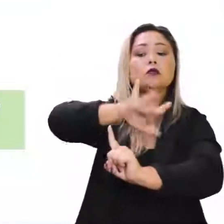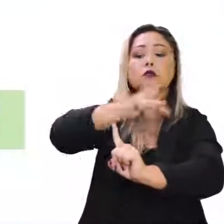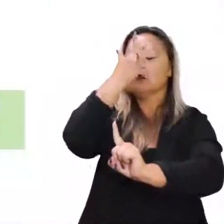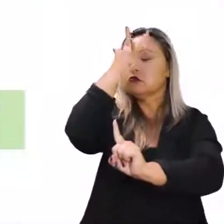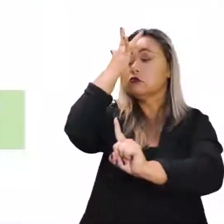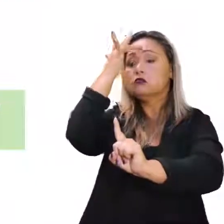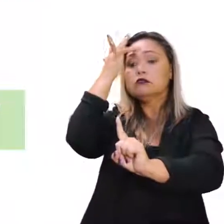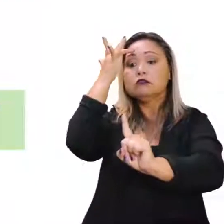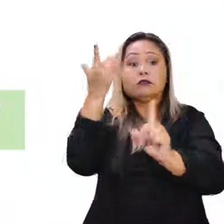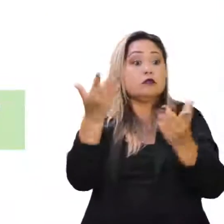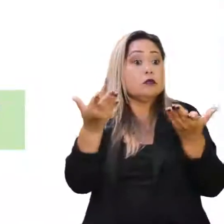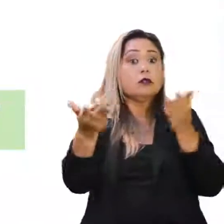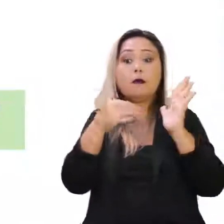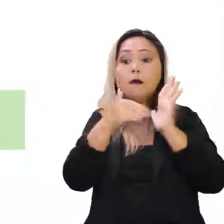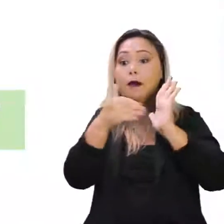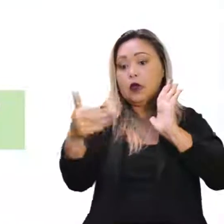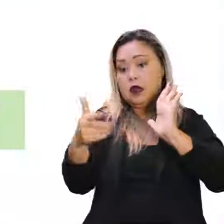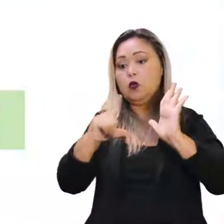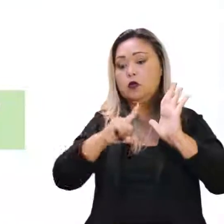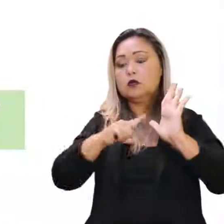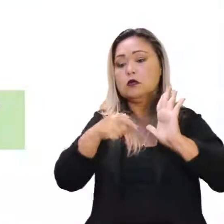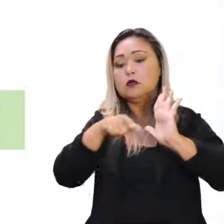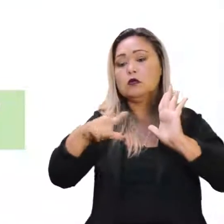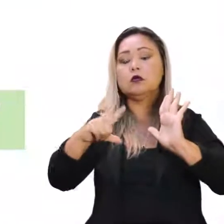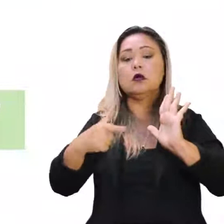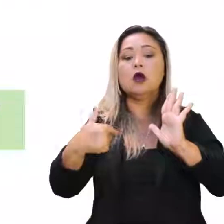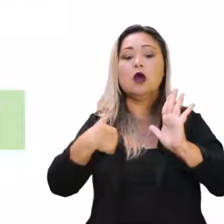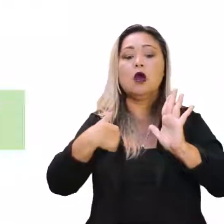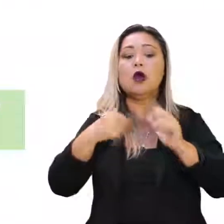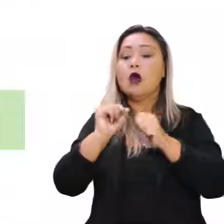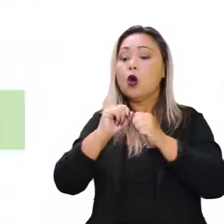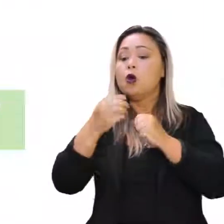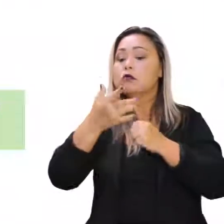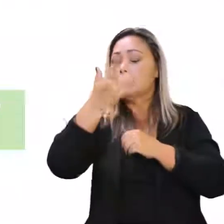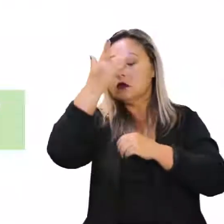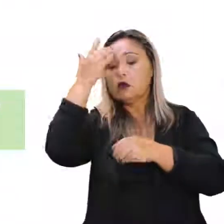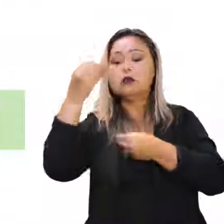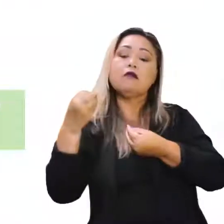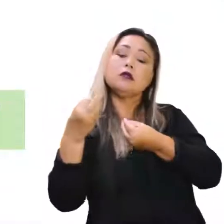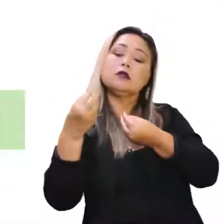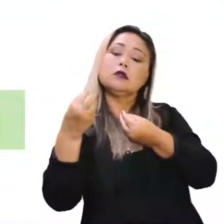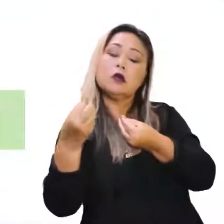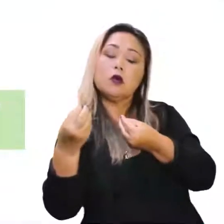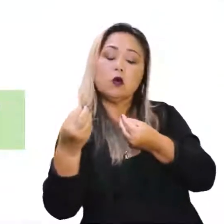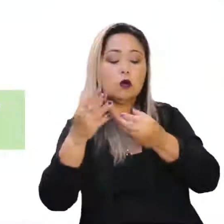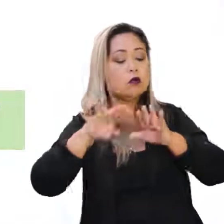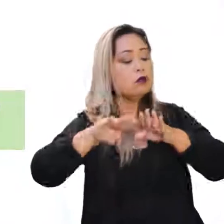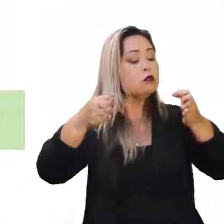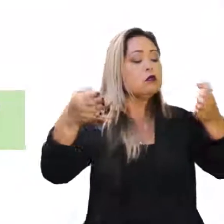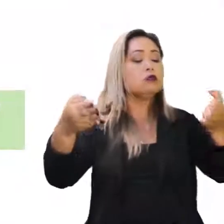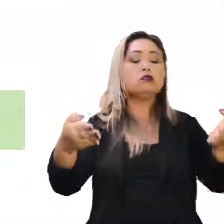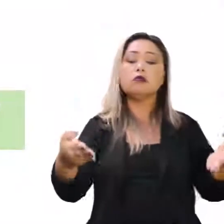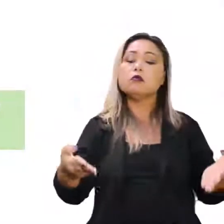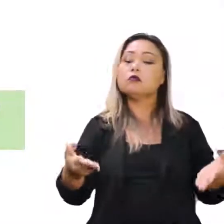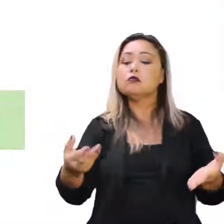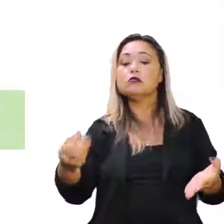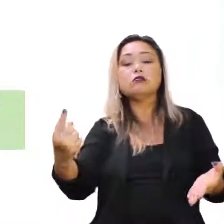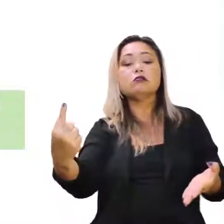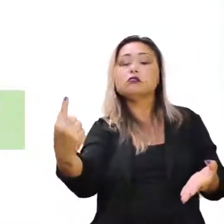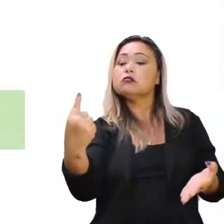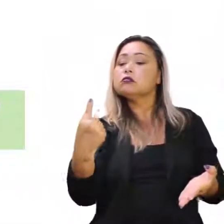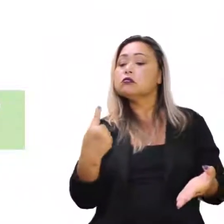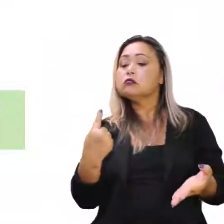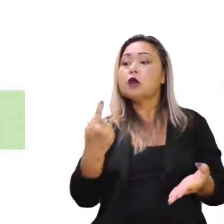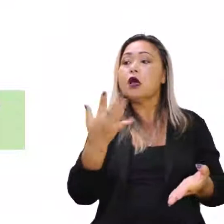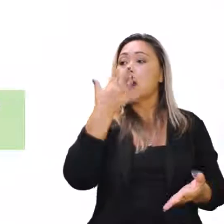pessoas, né, nesse período. Então, as pessoas estavam ali servindo, uns estavam sendo servidos e o outro só servia, né?